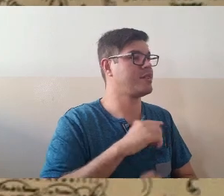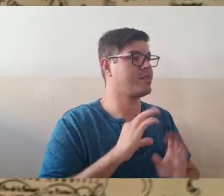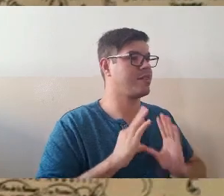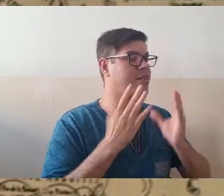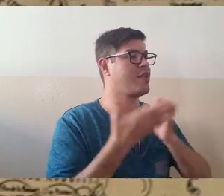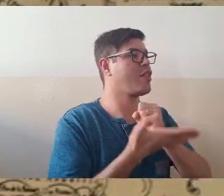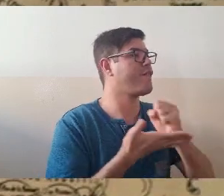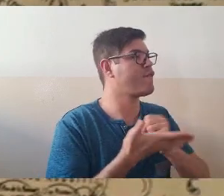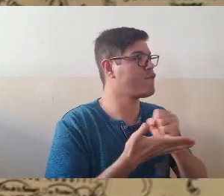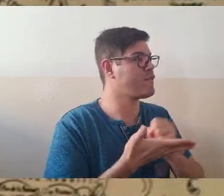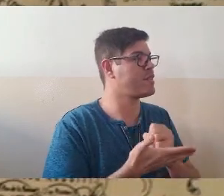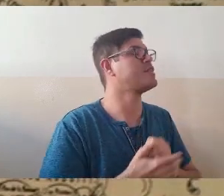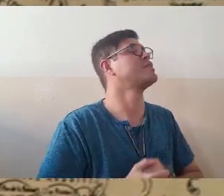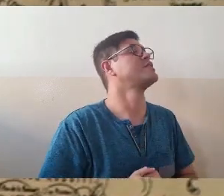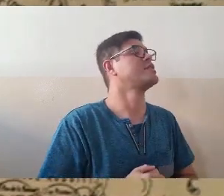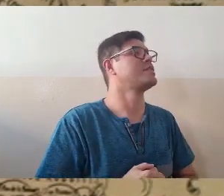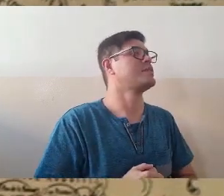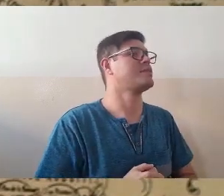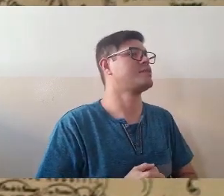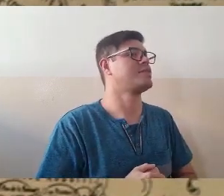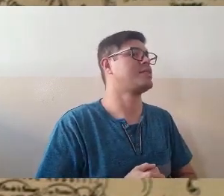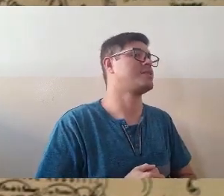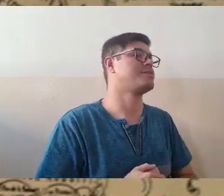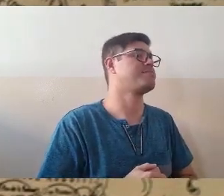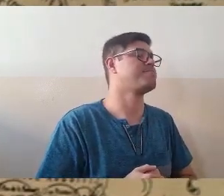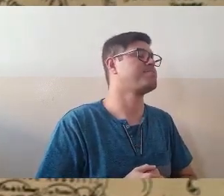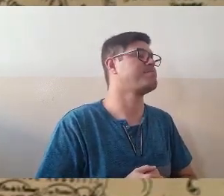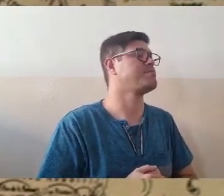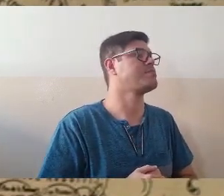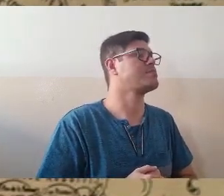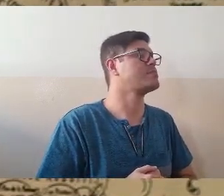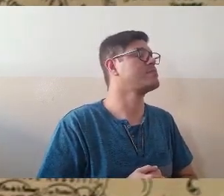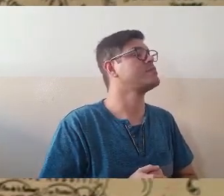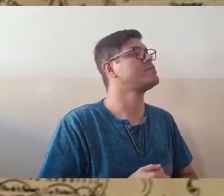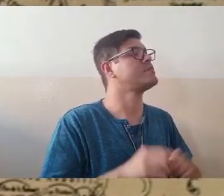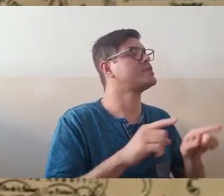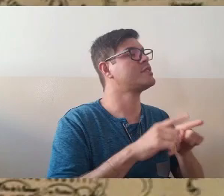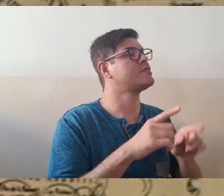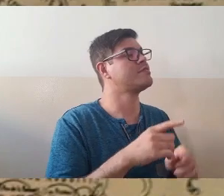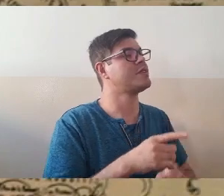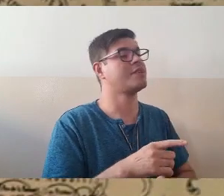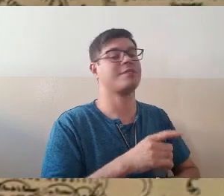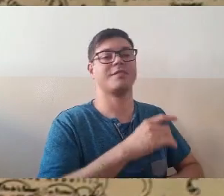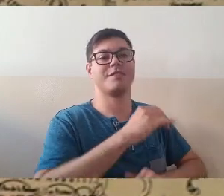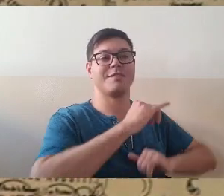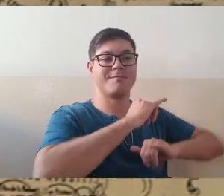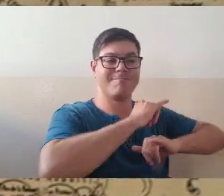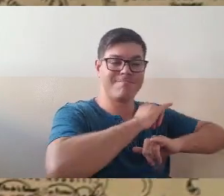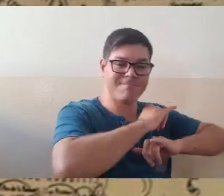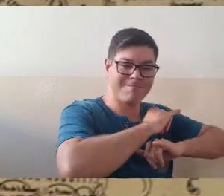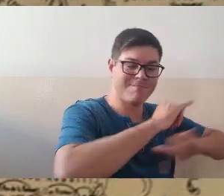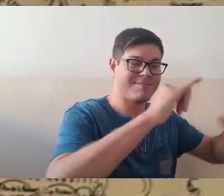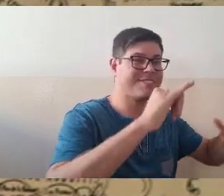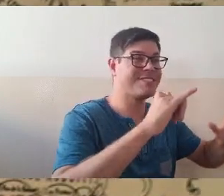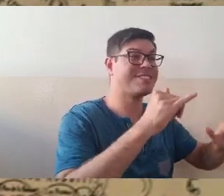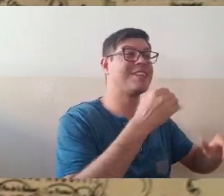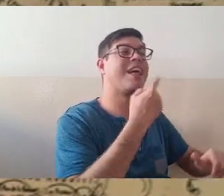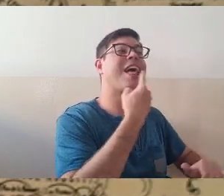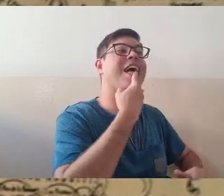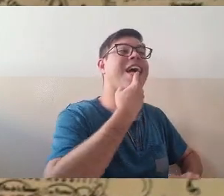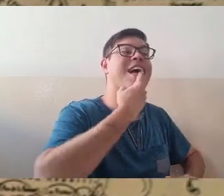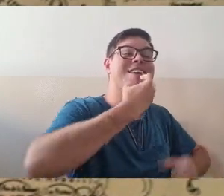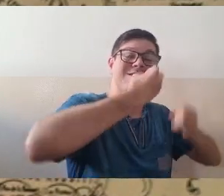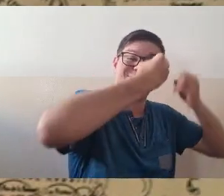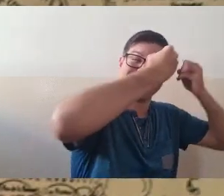também. Sim. A gente não pode desconsiderar isso. E eu tenho uma notícia que, olha, que está me coçando aqui para dar essa notícia. Mas é bom que rapaz. se